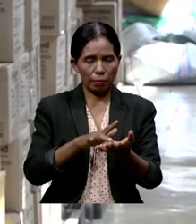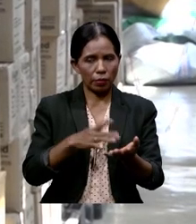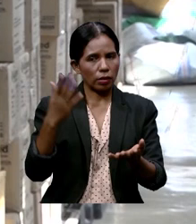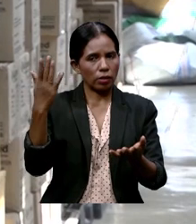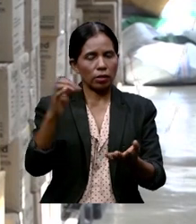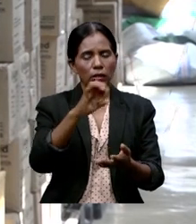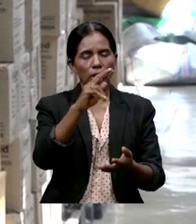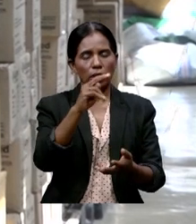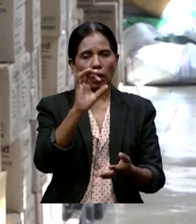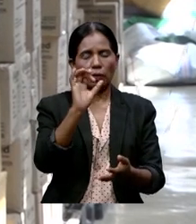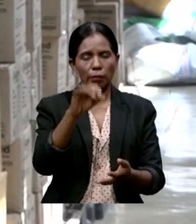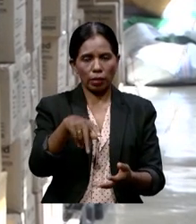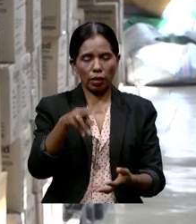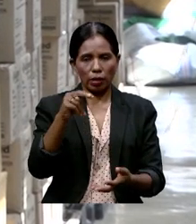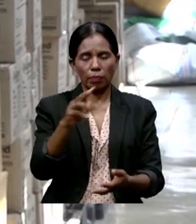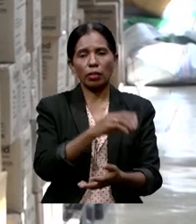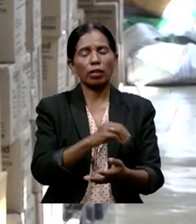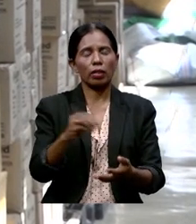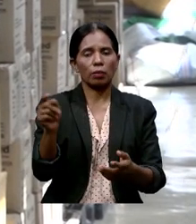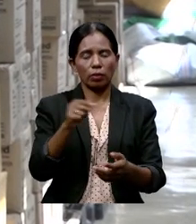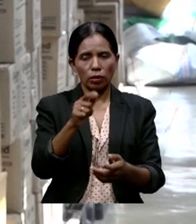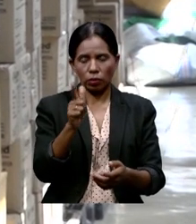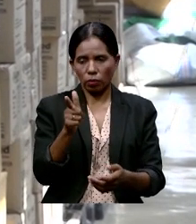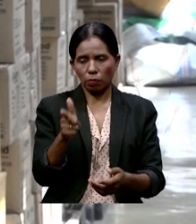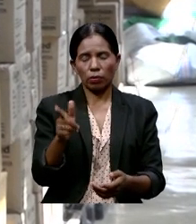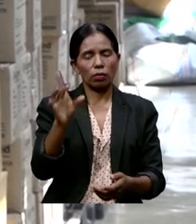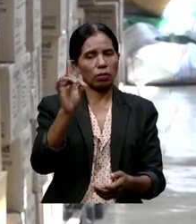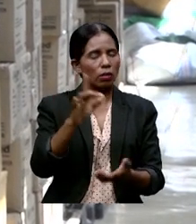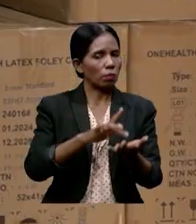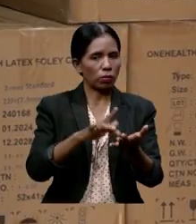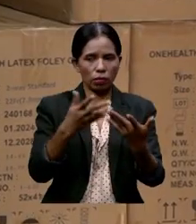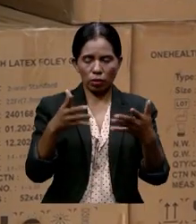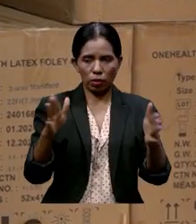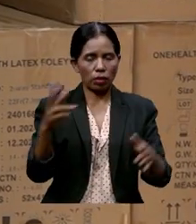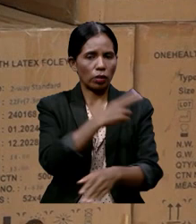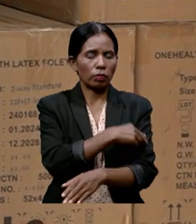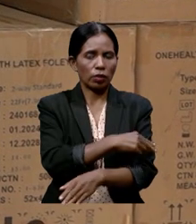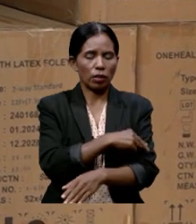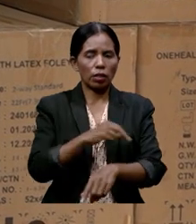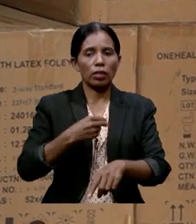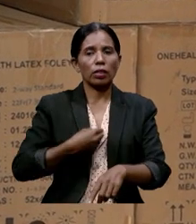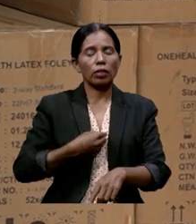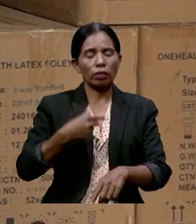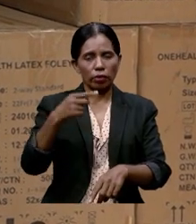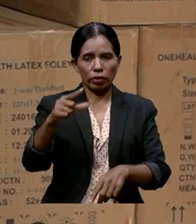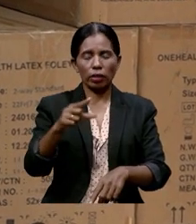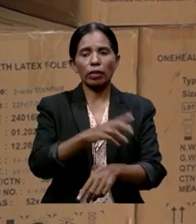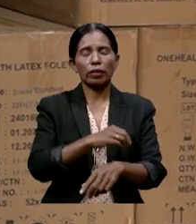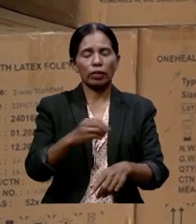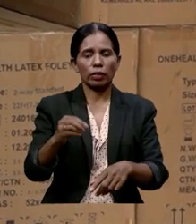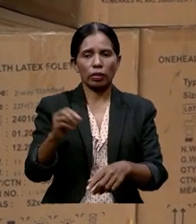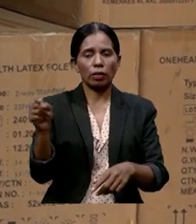i NFPM i a porcento ruanulu resinwalu, ma que estou cotu no i Hospital Nacional Guido Valadares, porcento